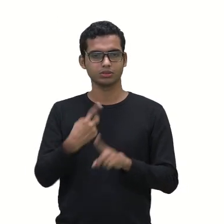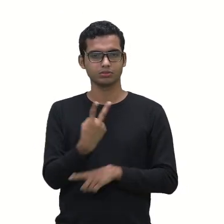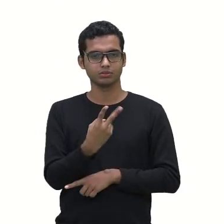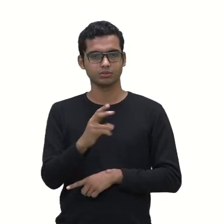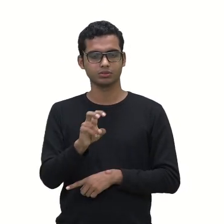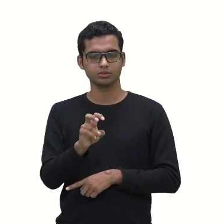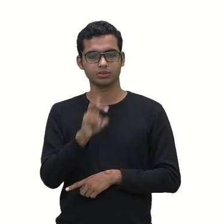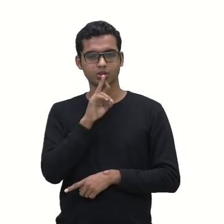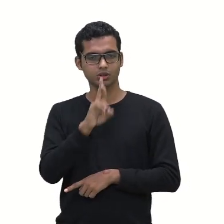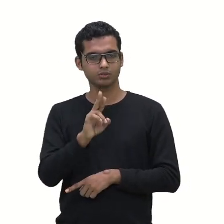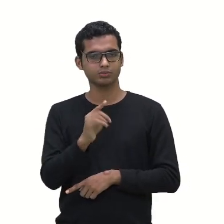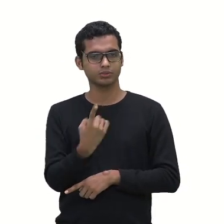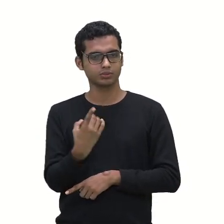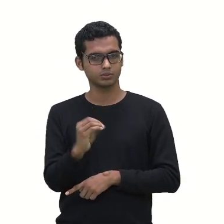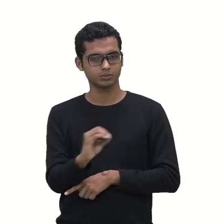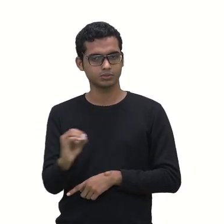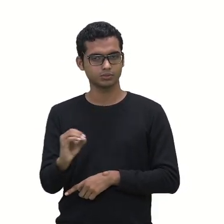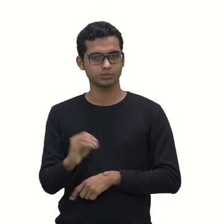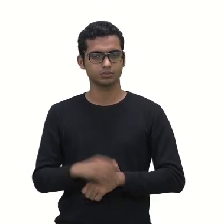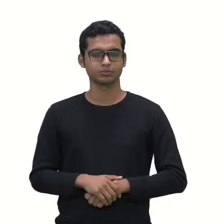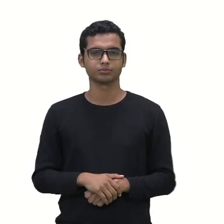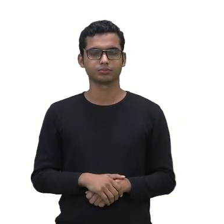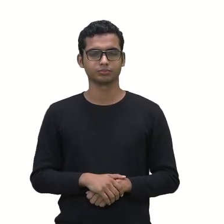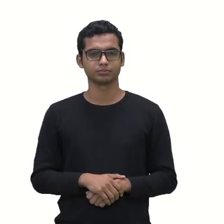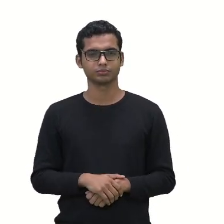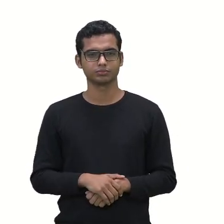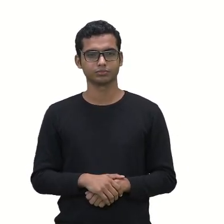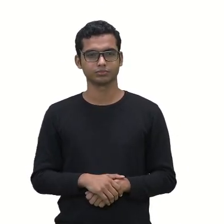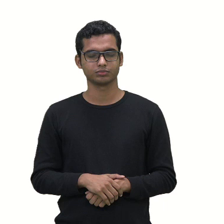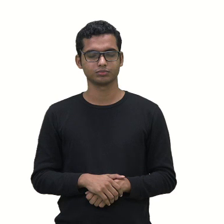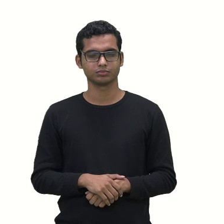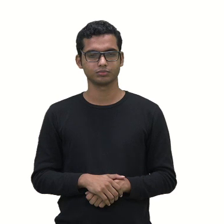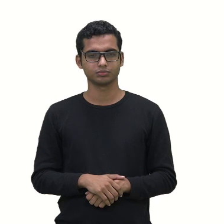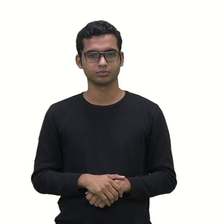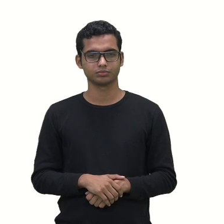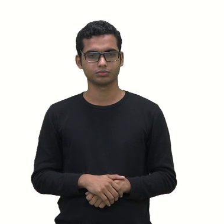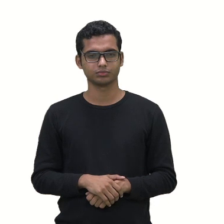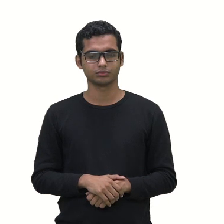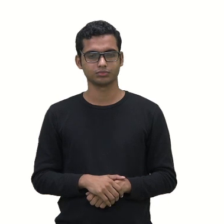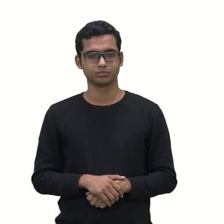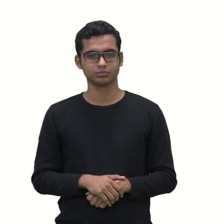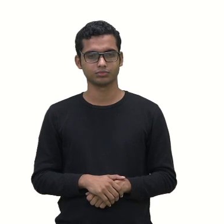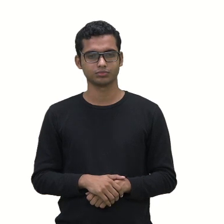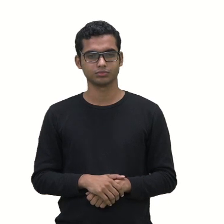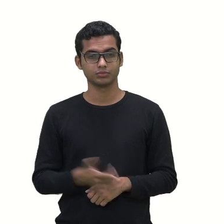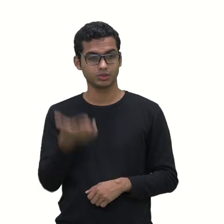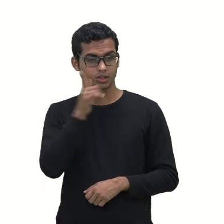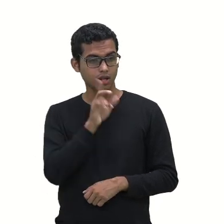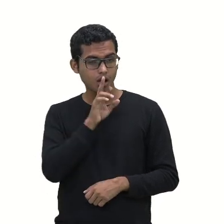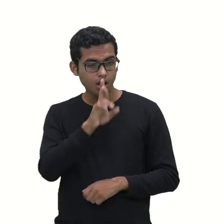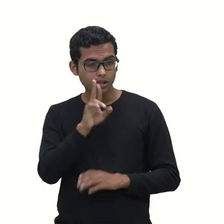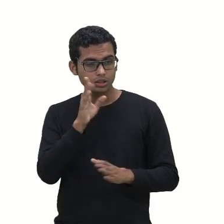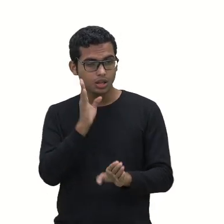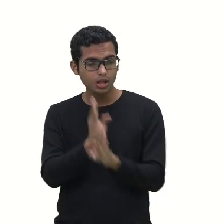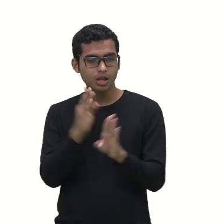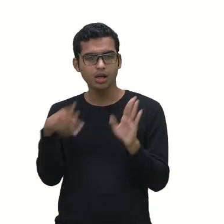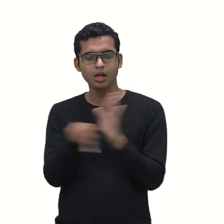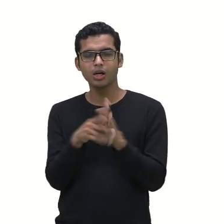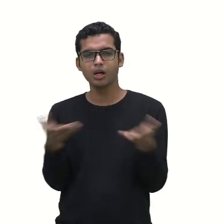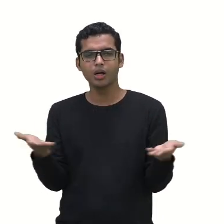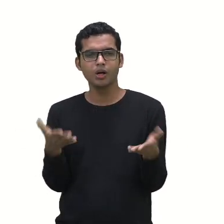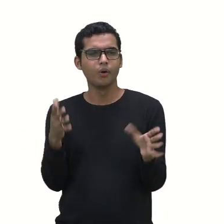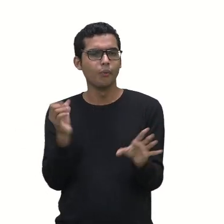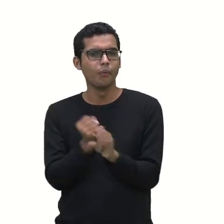Está quase chegando ao final, ó. Porque para obter a medida do raio, a gente vai